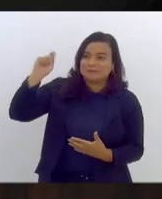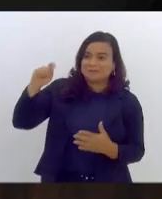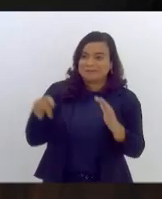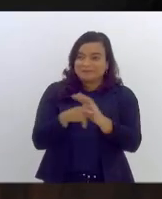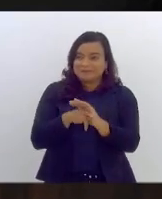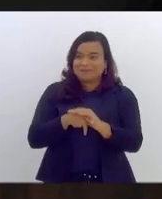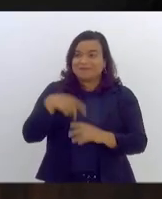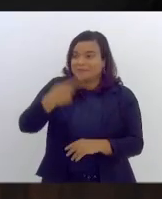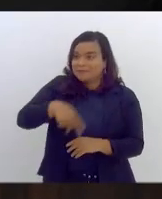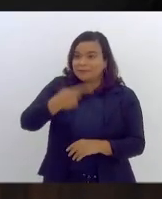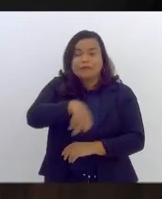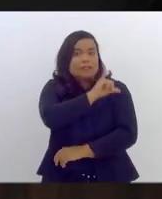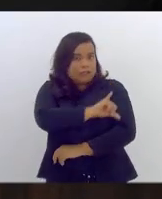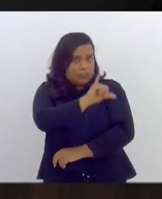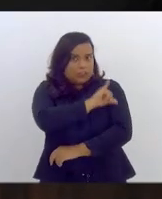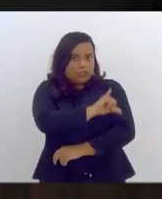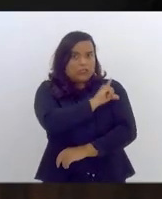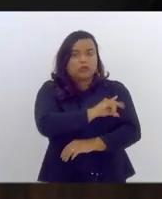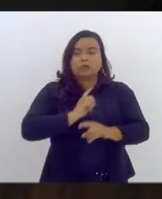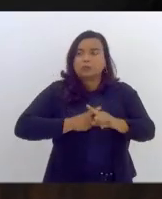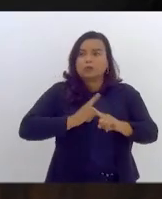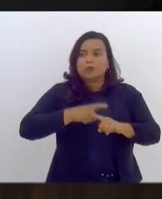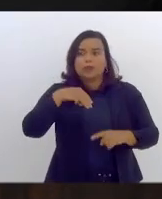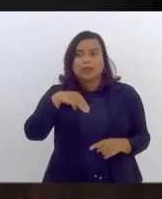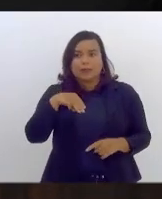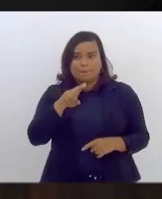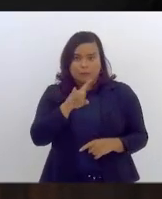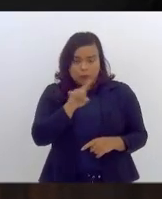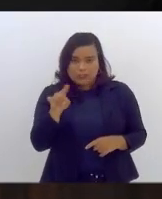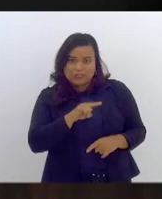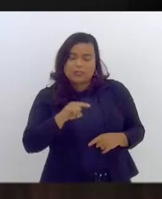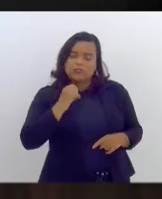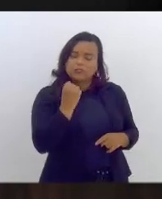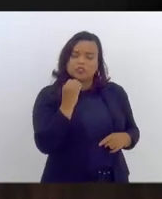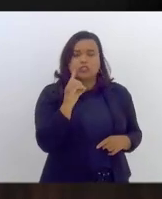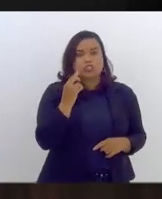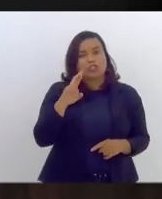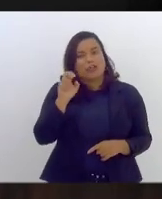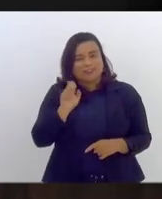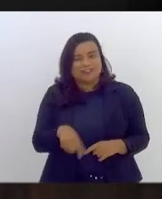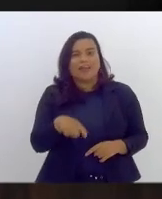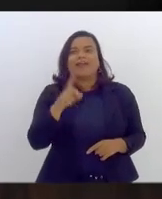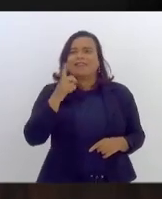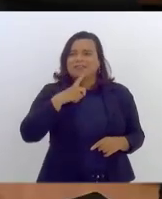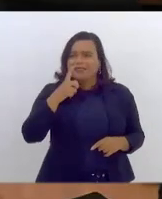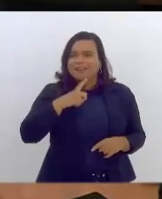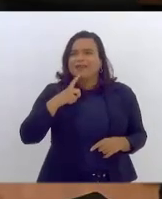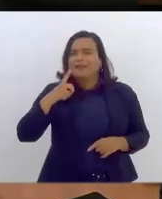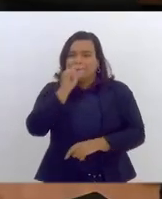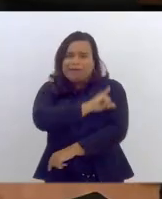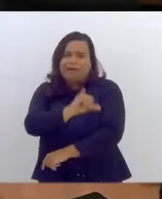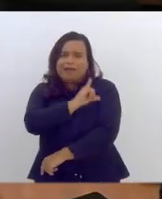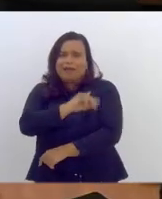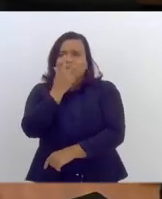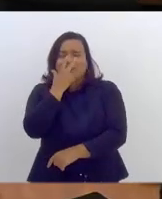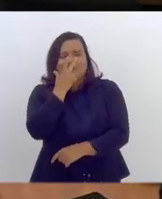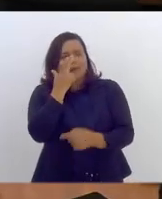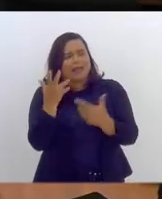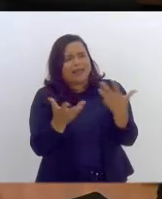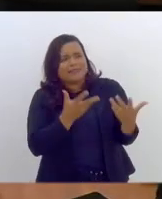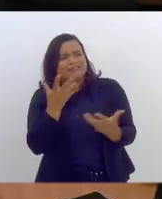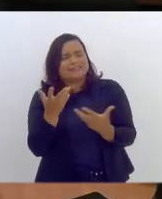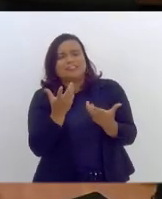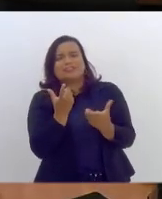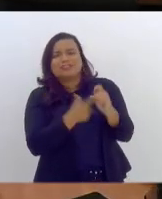nosso Rio de Janeiro, por quem Muniz Sodré tanto fez, está em dívida com Muniz Sodré, mas essa